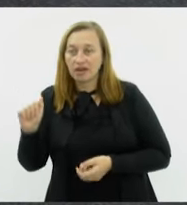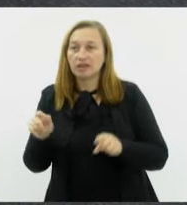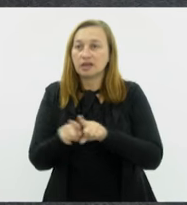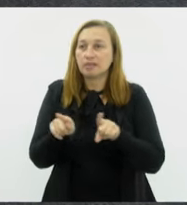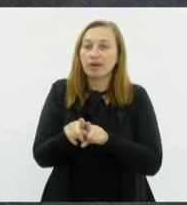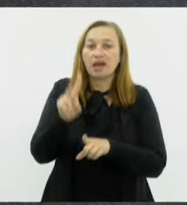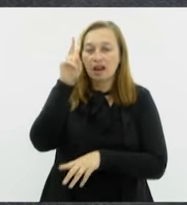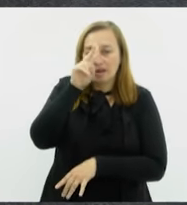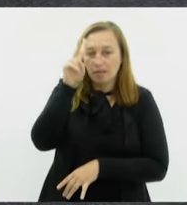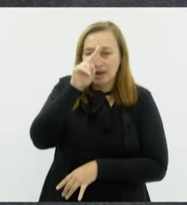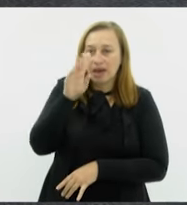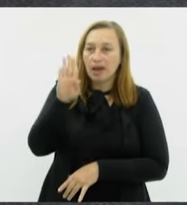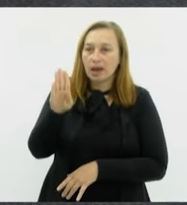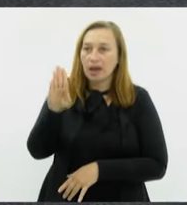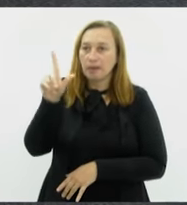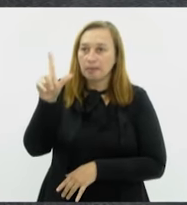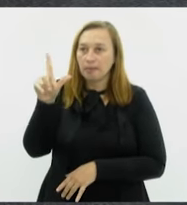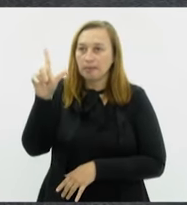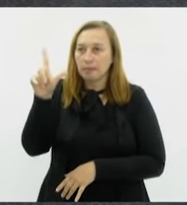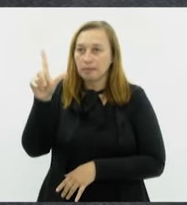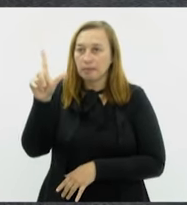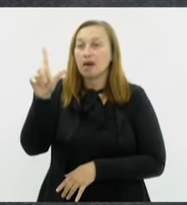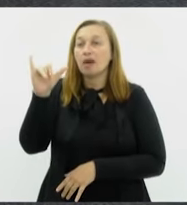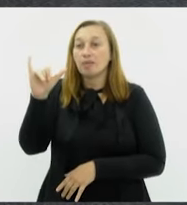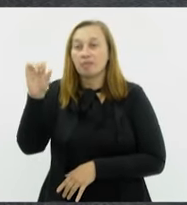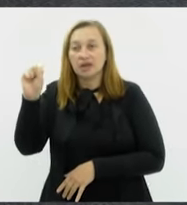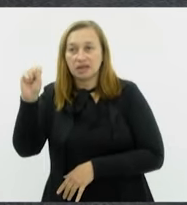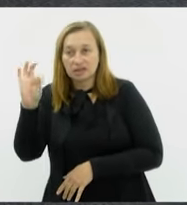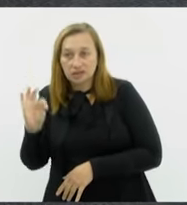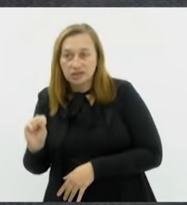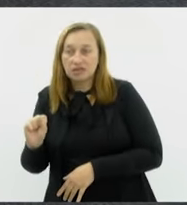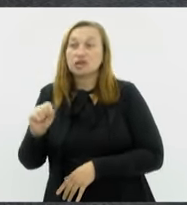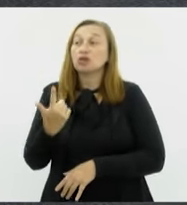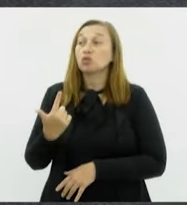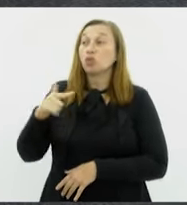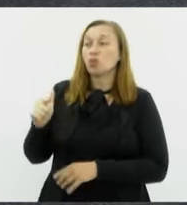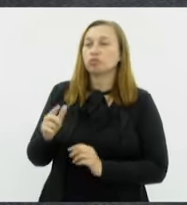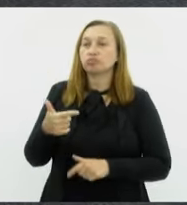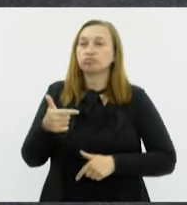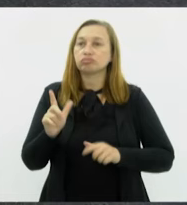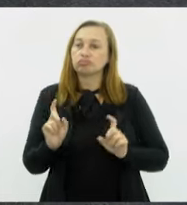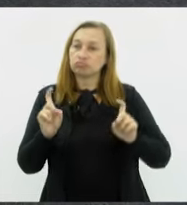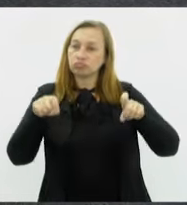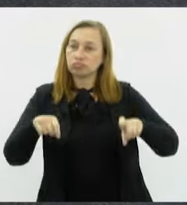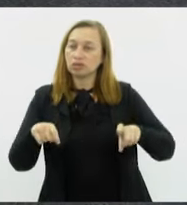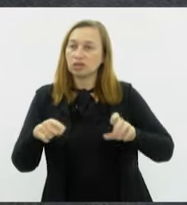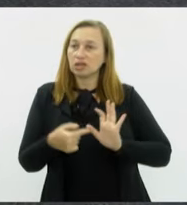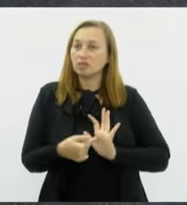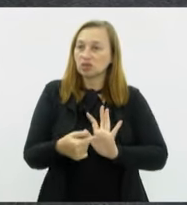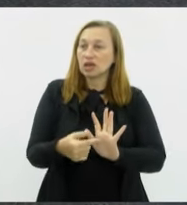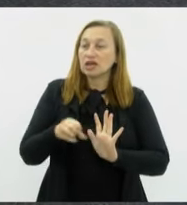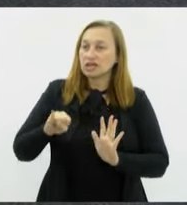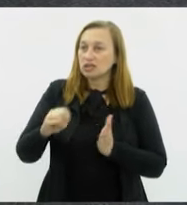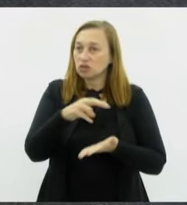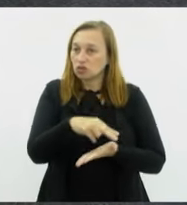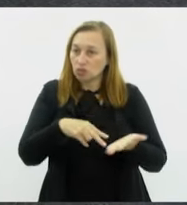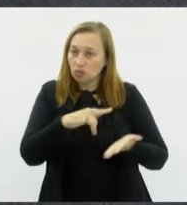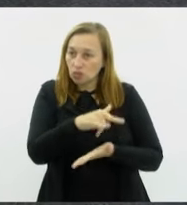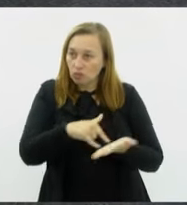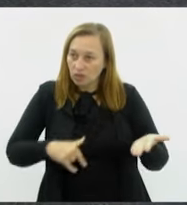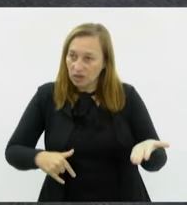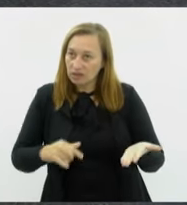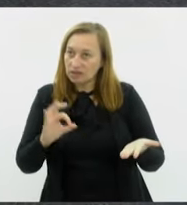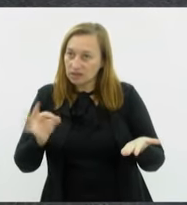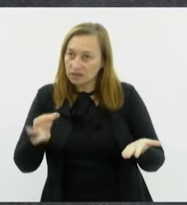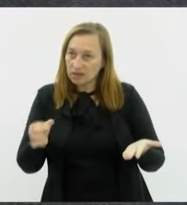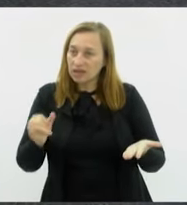né, deputado Luiz Paulo, que no outro mandato ele demonstrava que, se os documentos estivessem certos, o